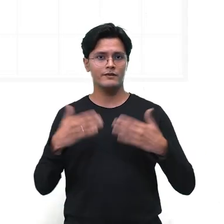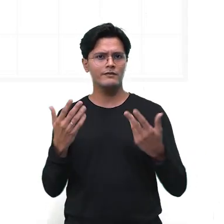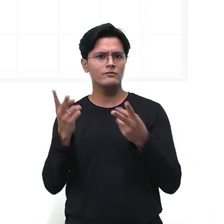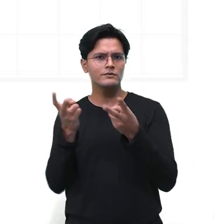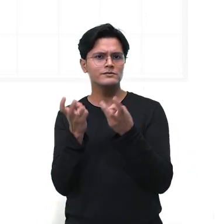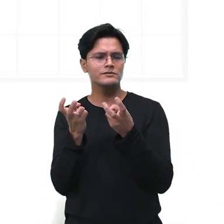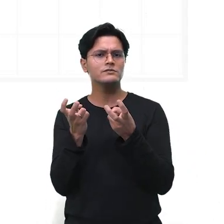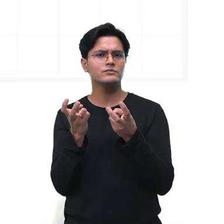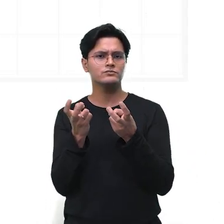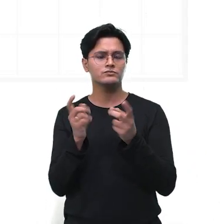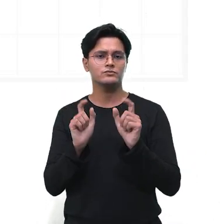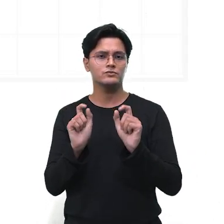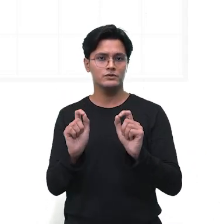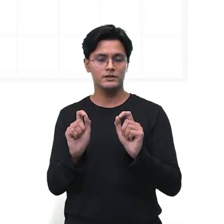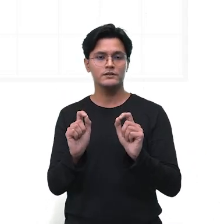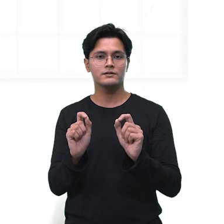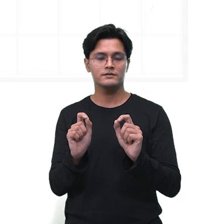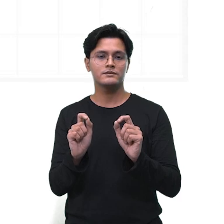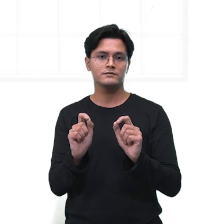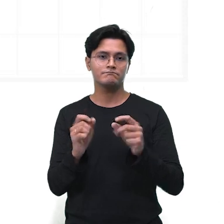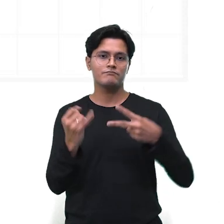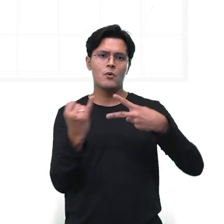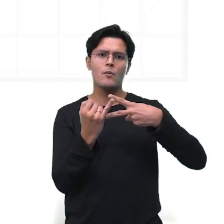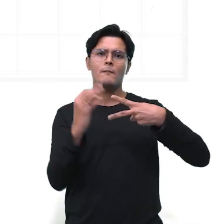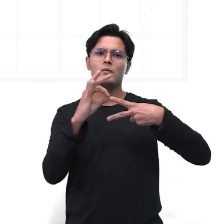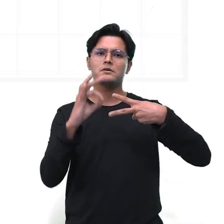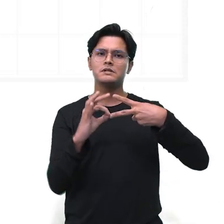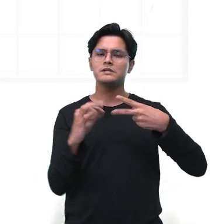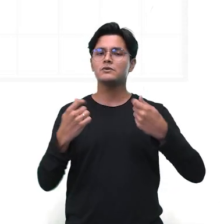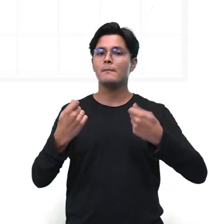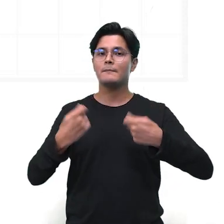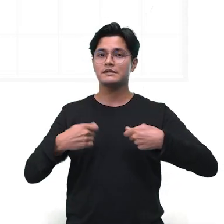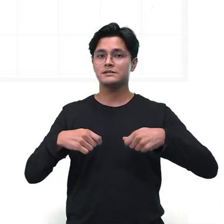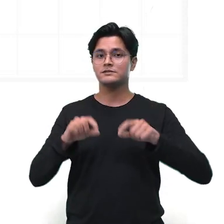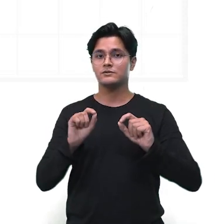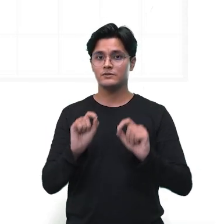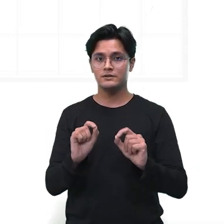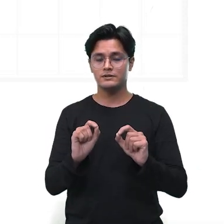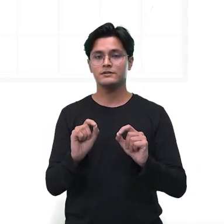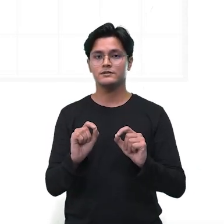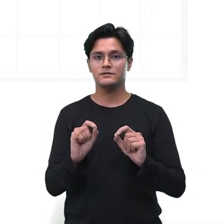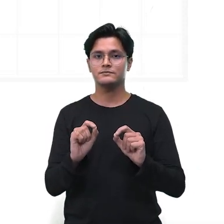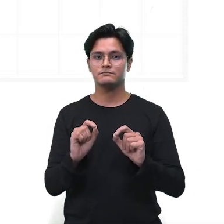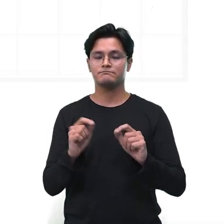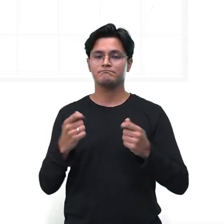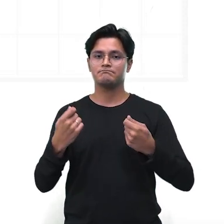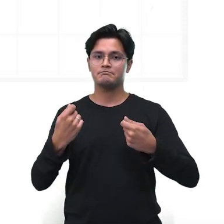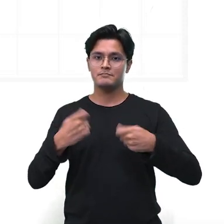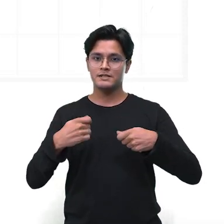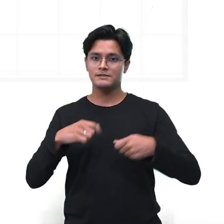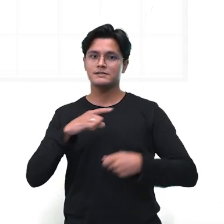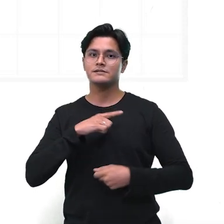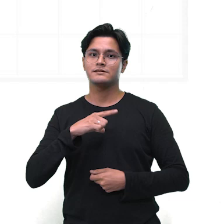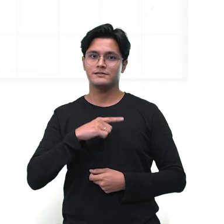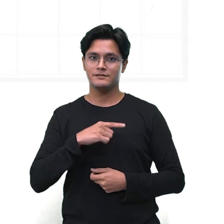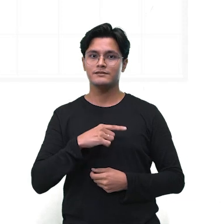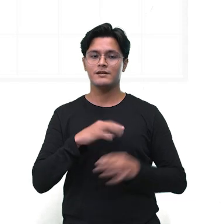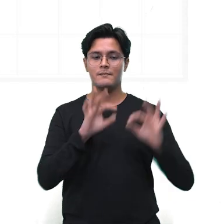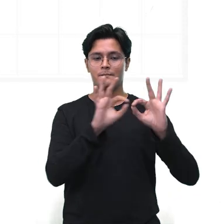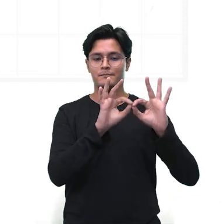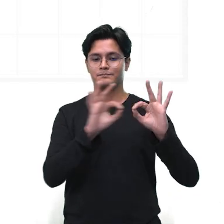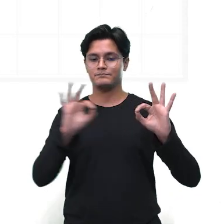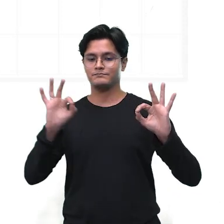né, que para a gente ter um polígono, necessariamente eu preciso ter esses segmentos